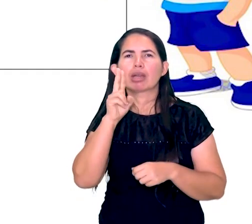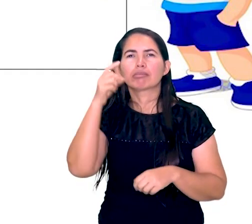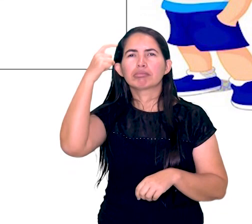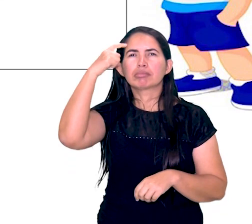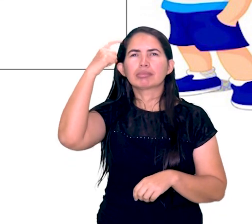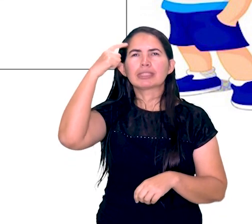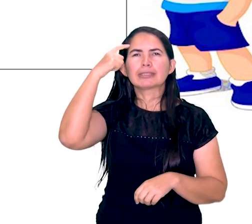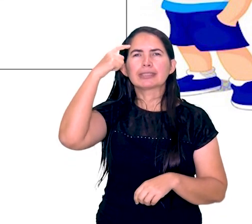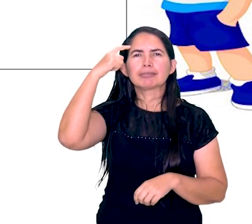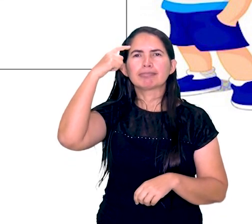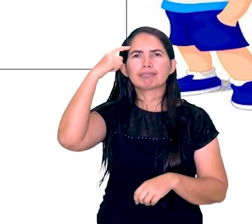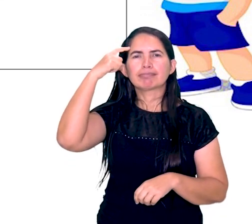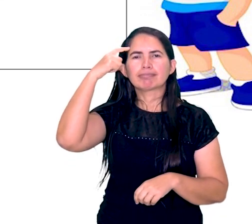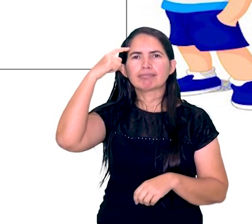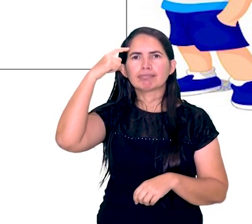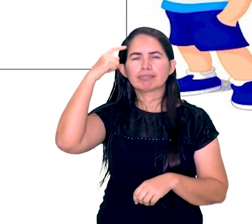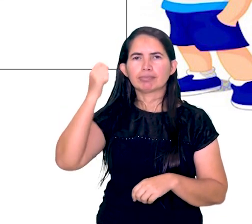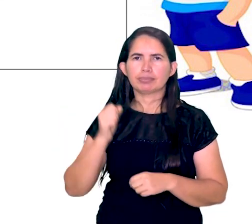Pensem aí.